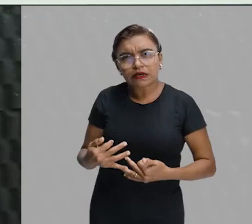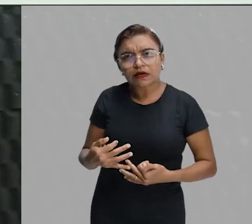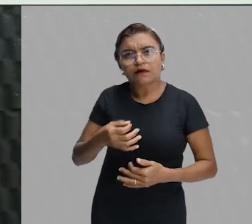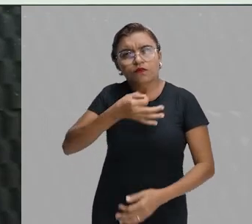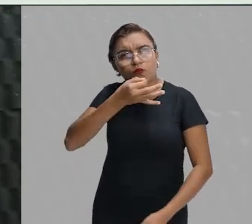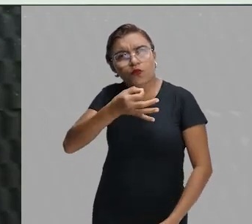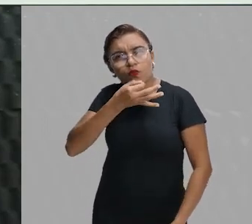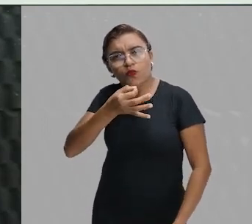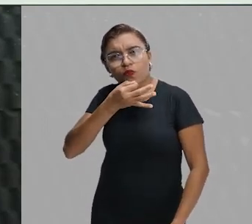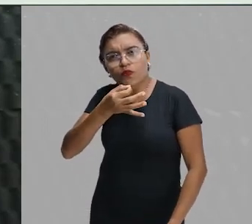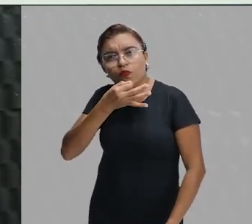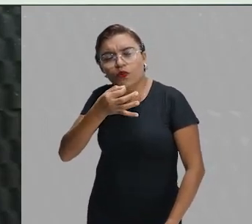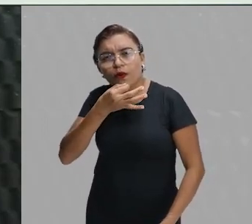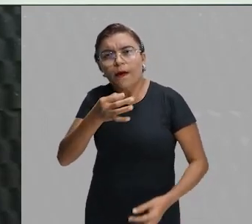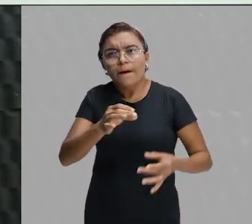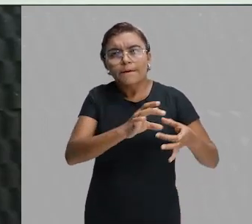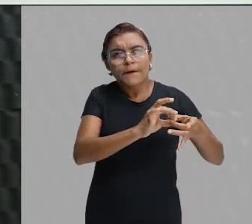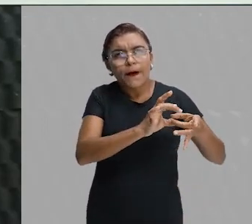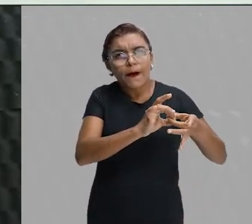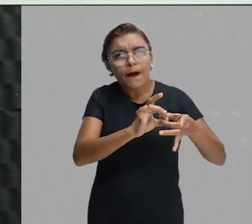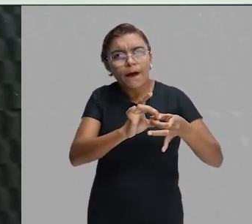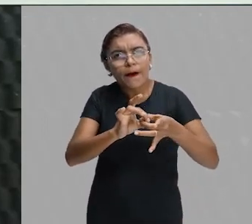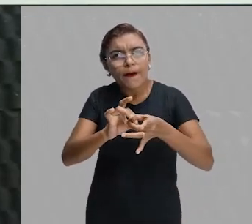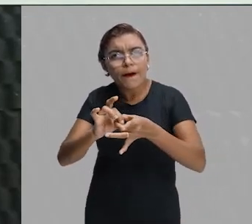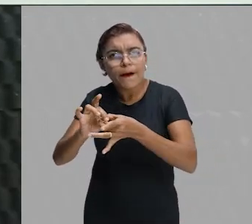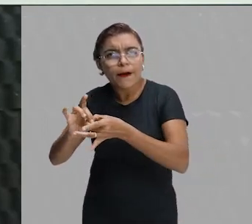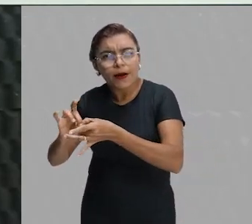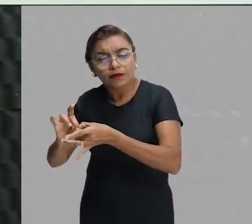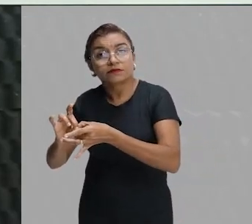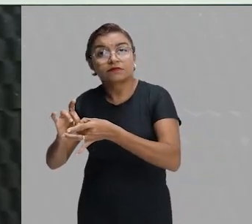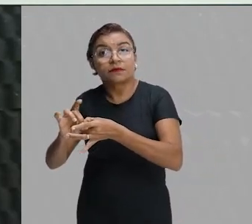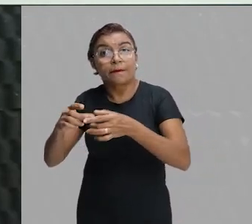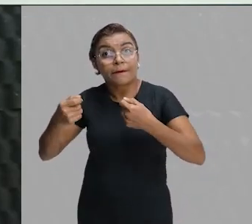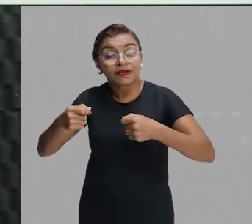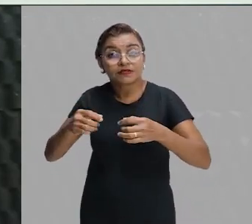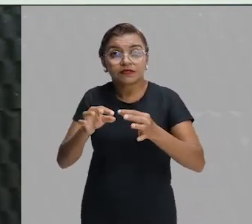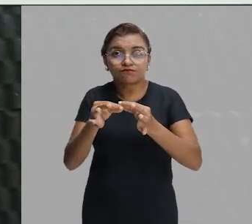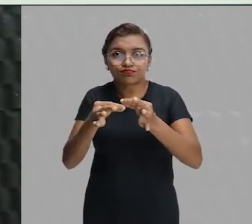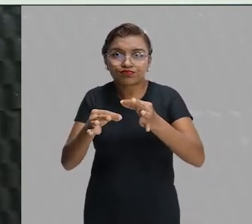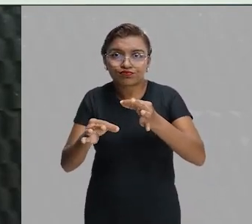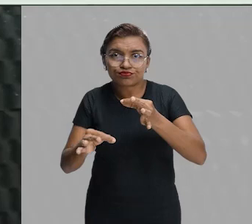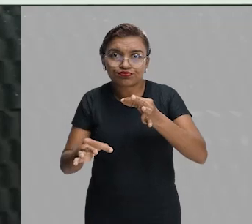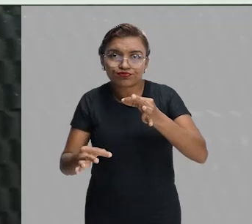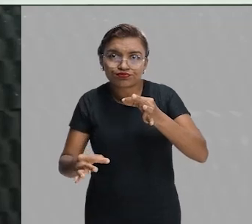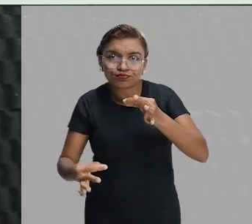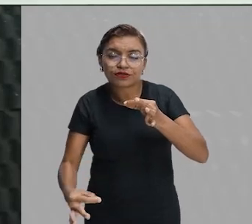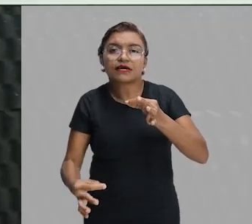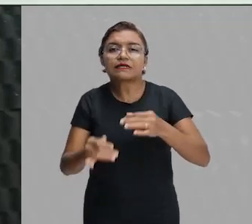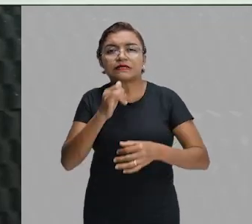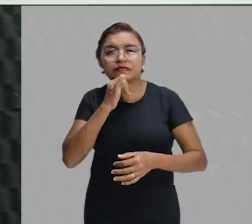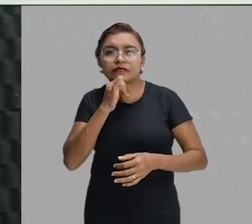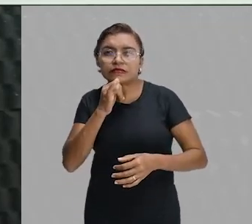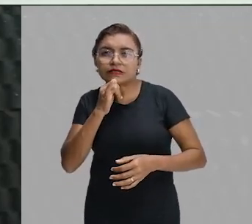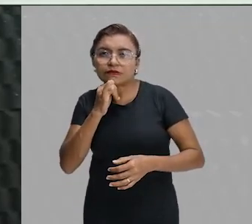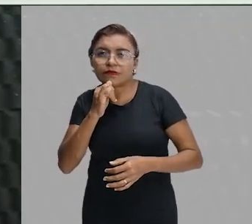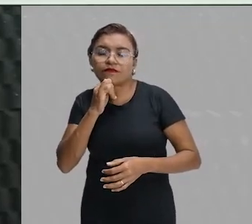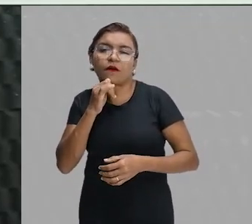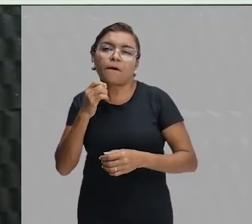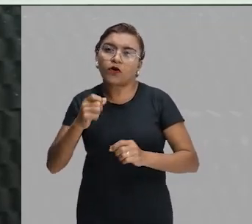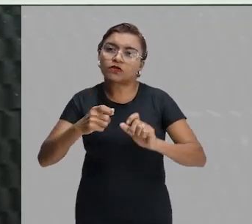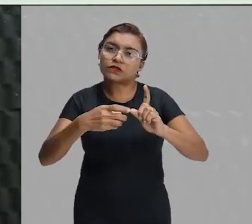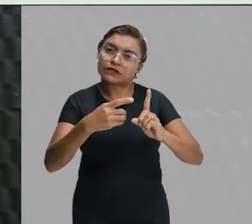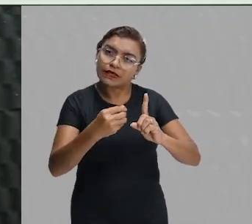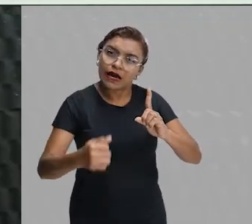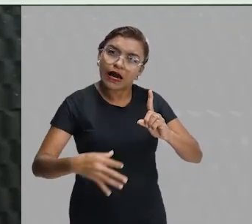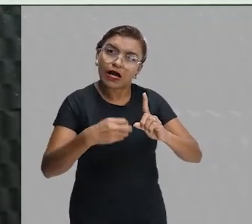esta linearidade. Eu estou tratando de um assunto, eu vou me manter dentro dele, falar sobre ele, exemplificá-lo. Eu posso trazer dados sobre